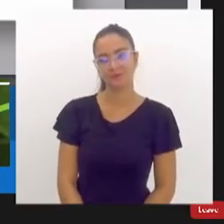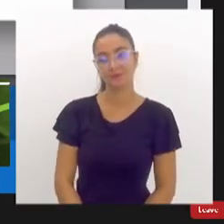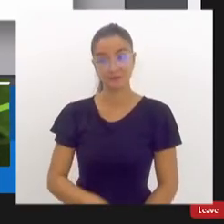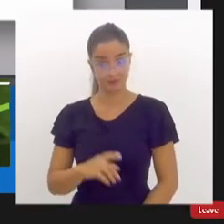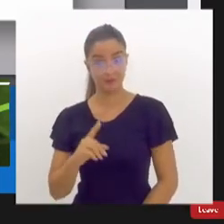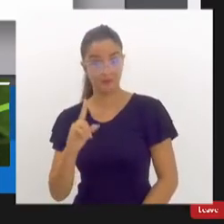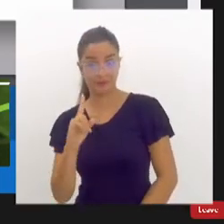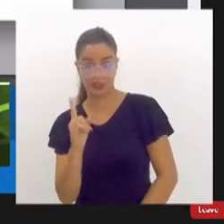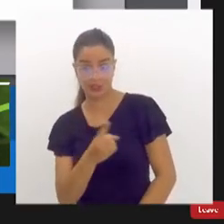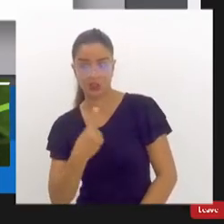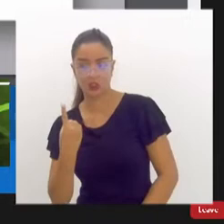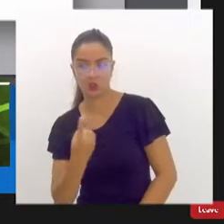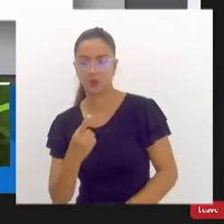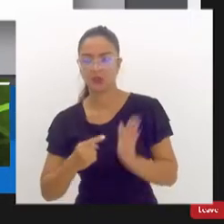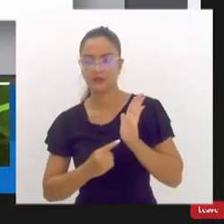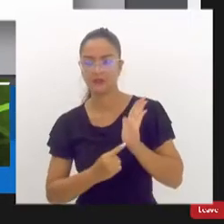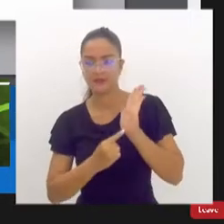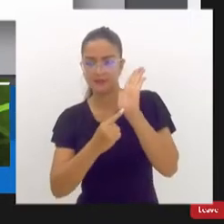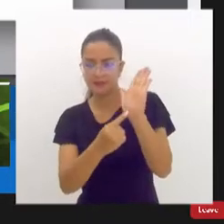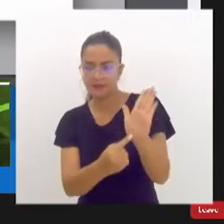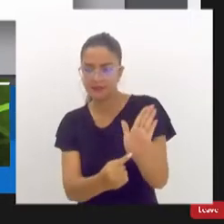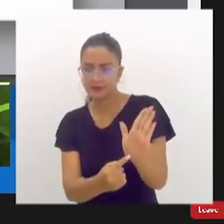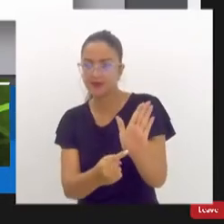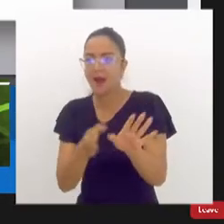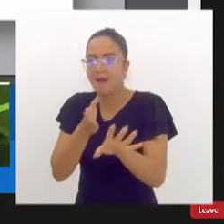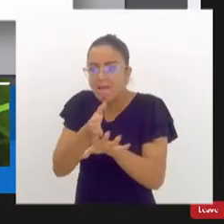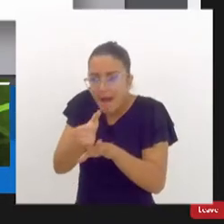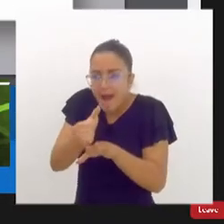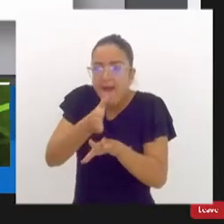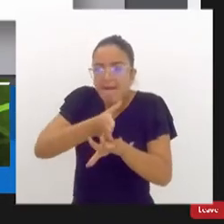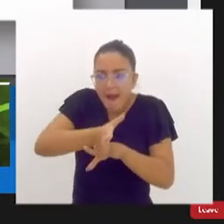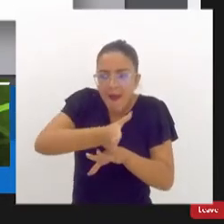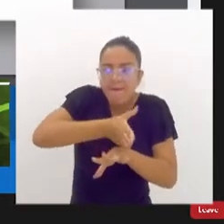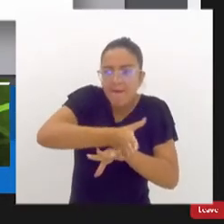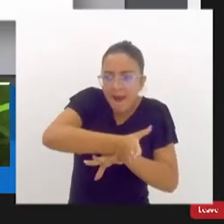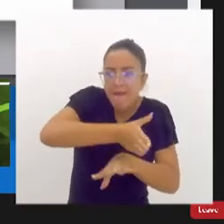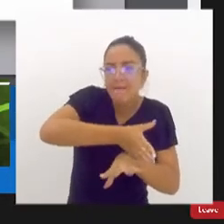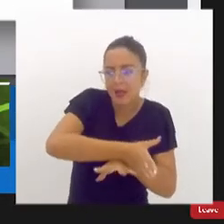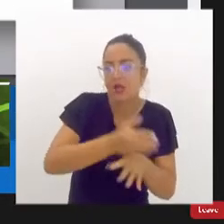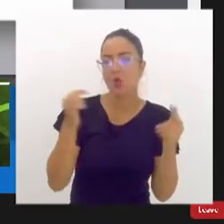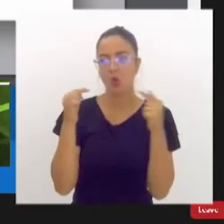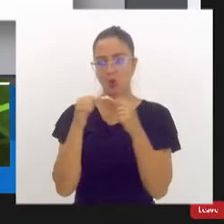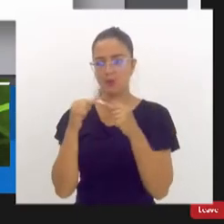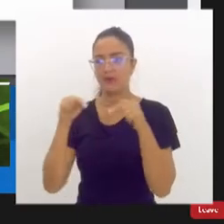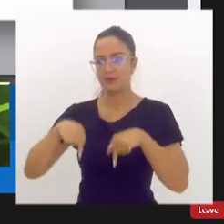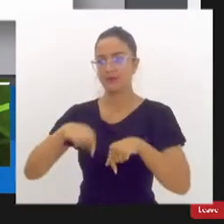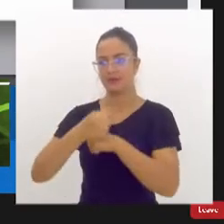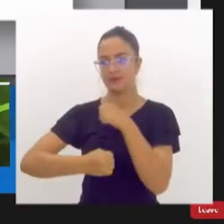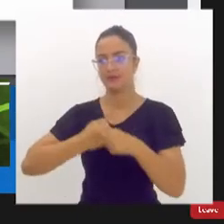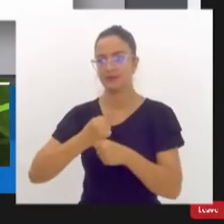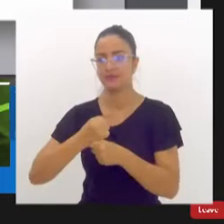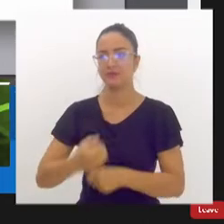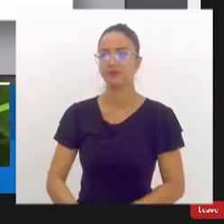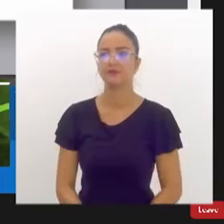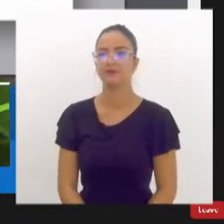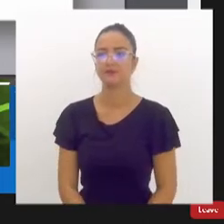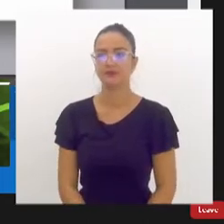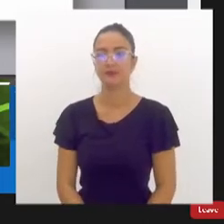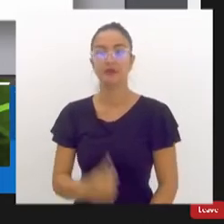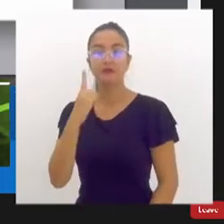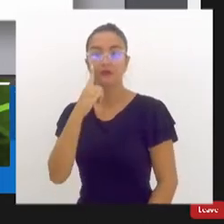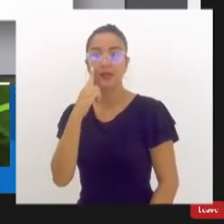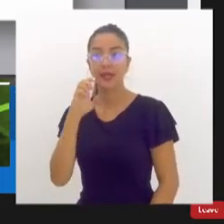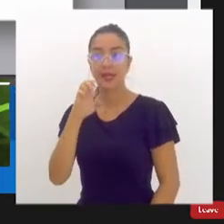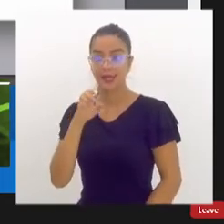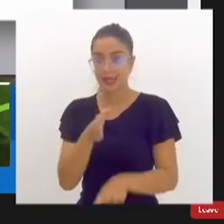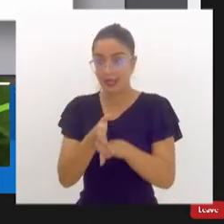Nós dividimos a apresentação em eixos conforme as produções do Conselho nesse ano. Pode passar, por favor. O primeiro eixo foi a